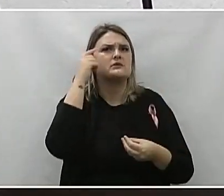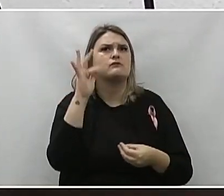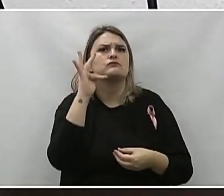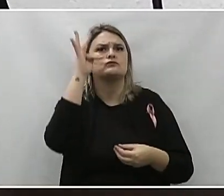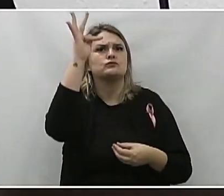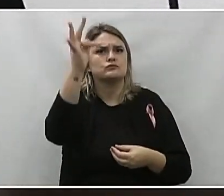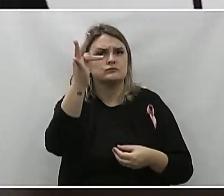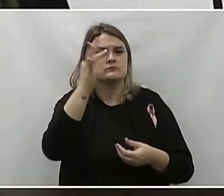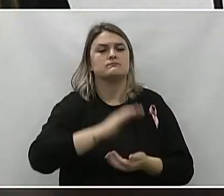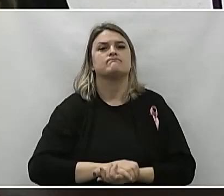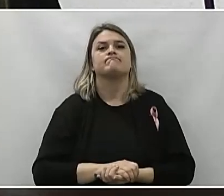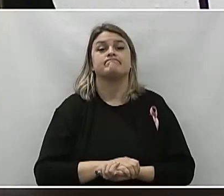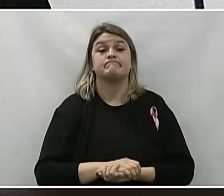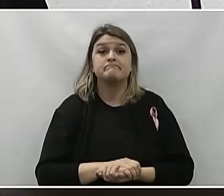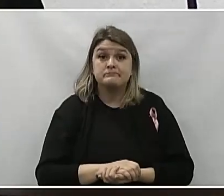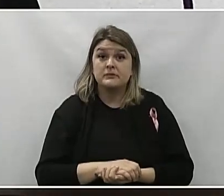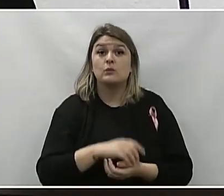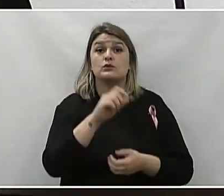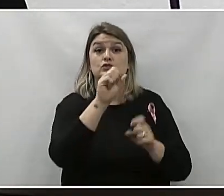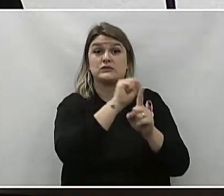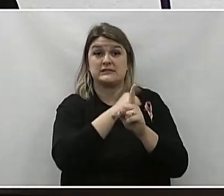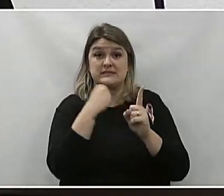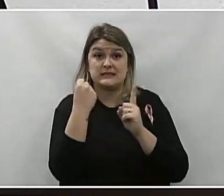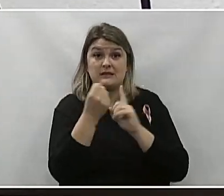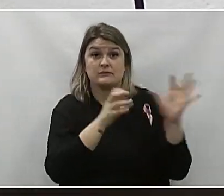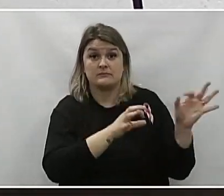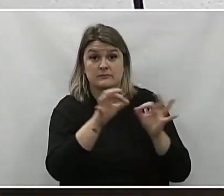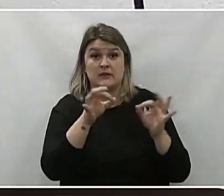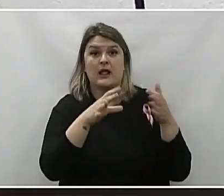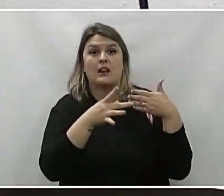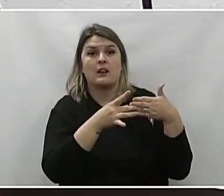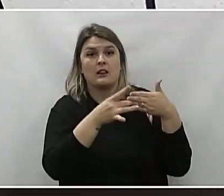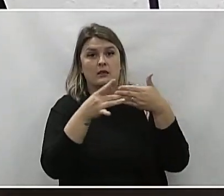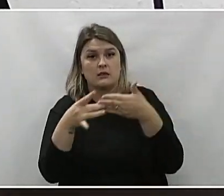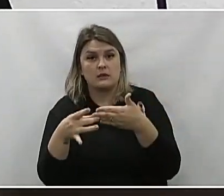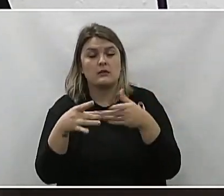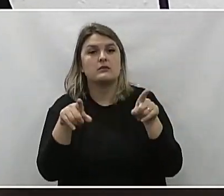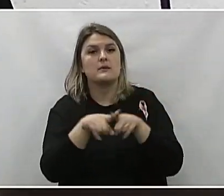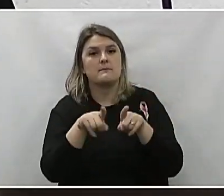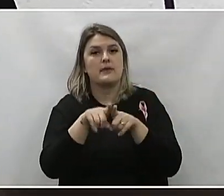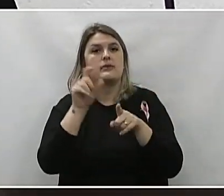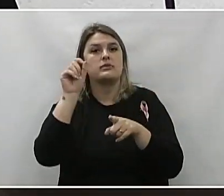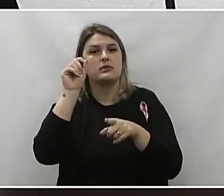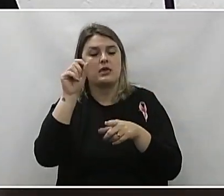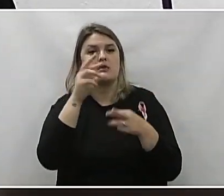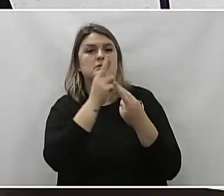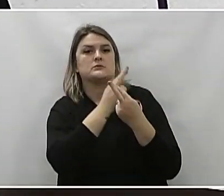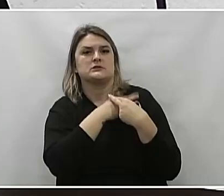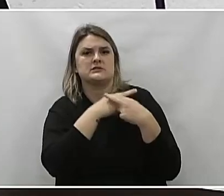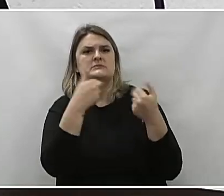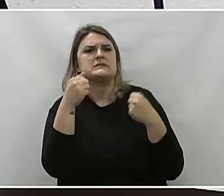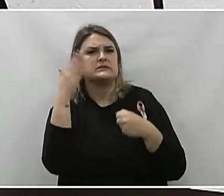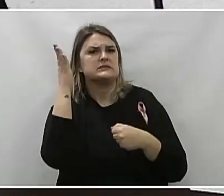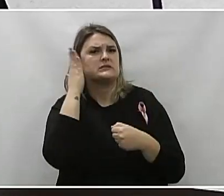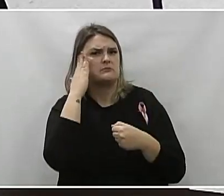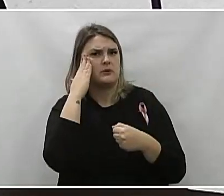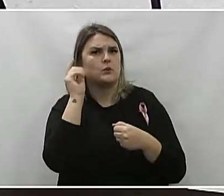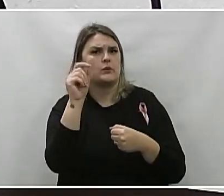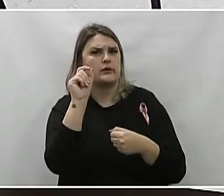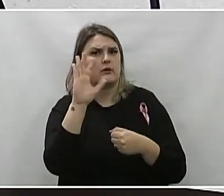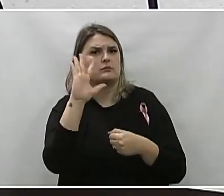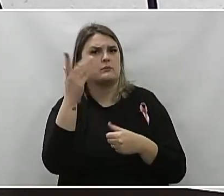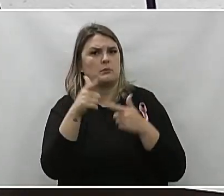dessa instituição a sociedade organizada as lideranças as autoridades tem que saber disso